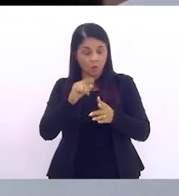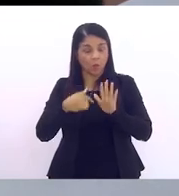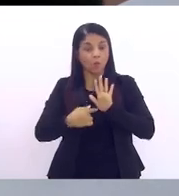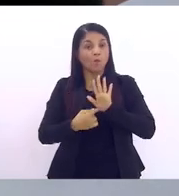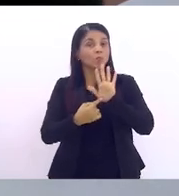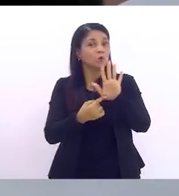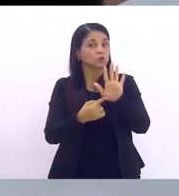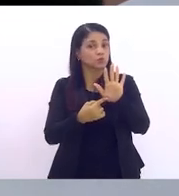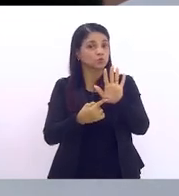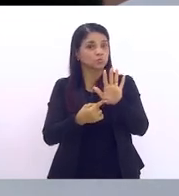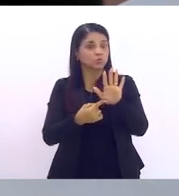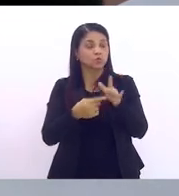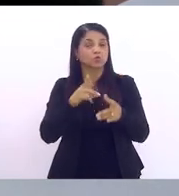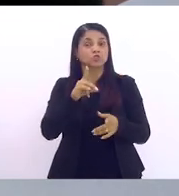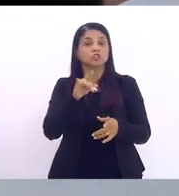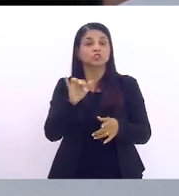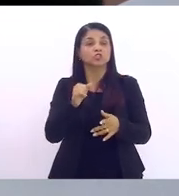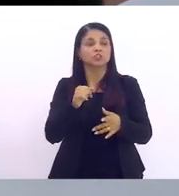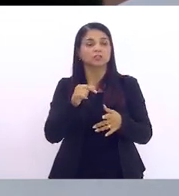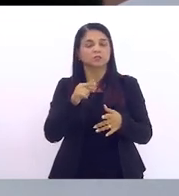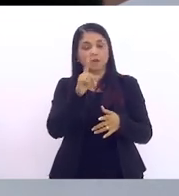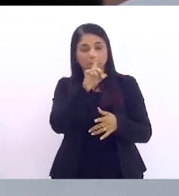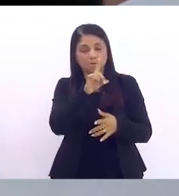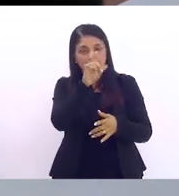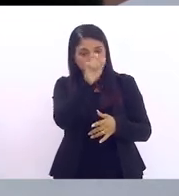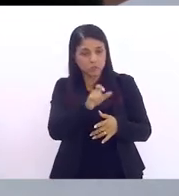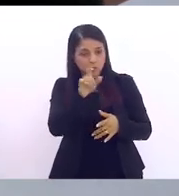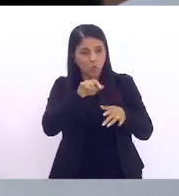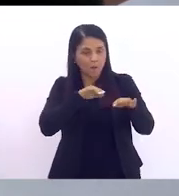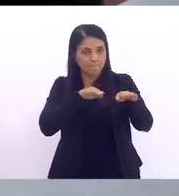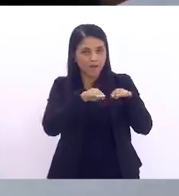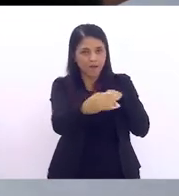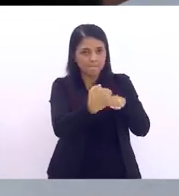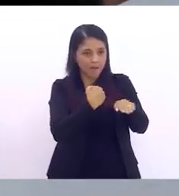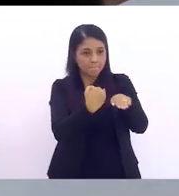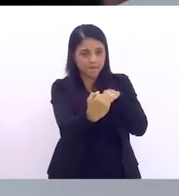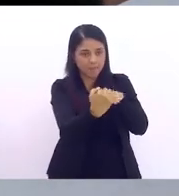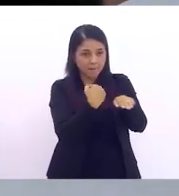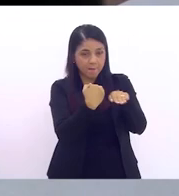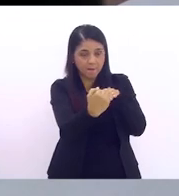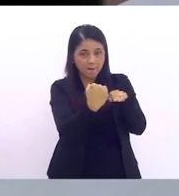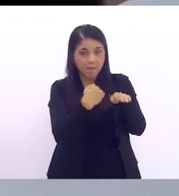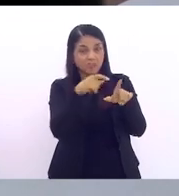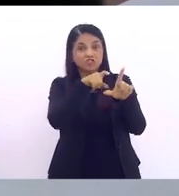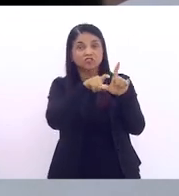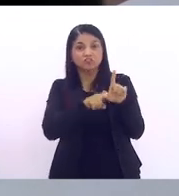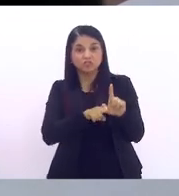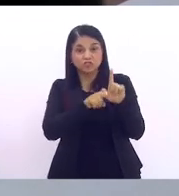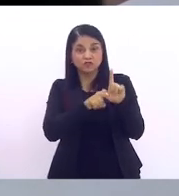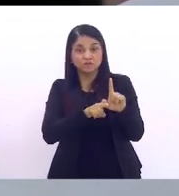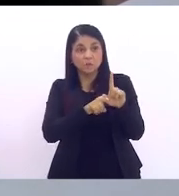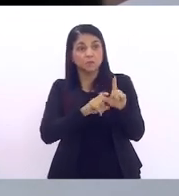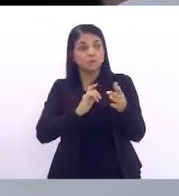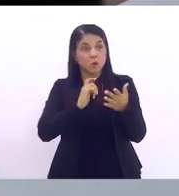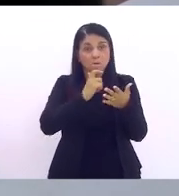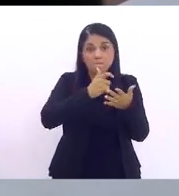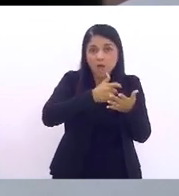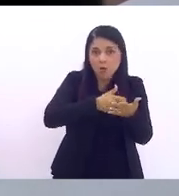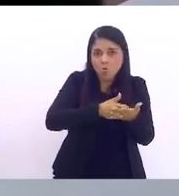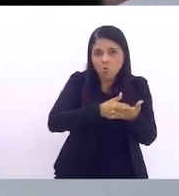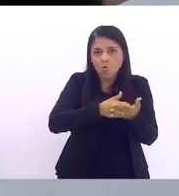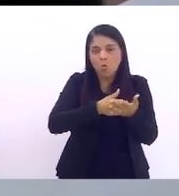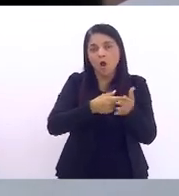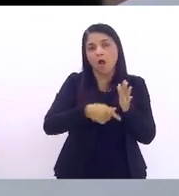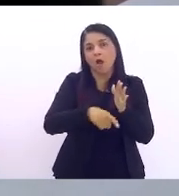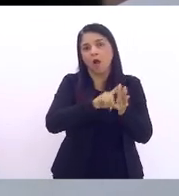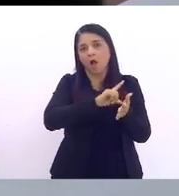todos os dias que a pessoa tinham passado constando como ainda tava em dívida pessoas que pagaram Ali há TR meses